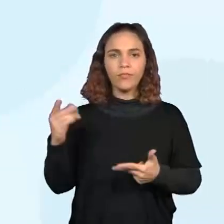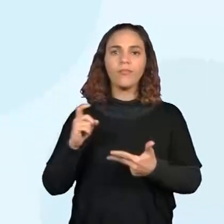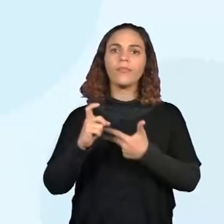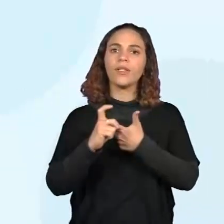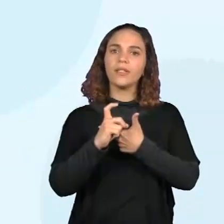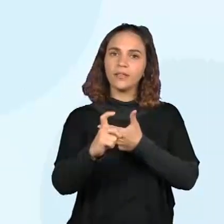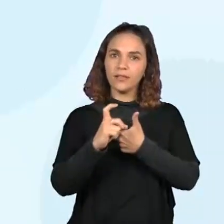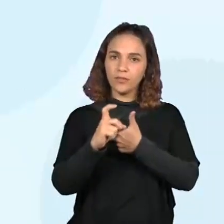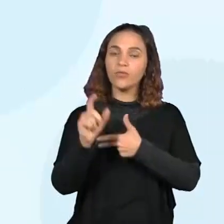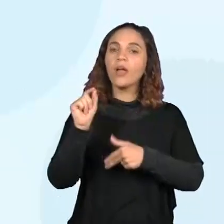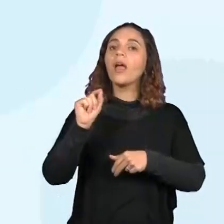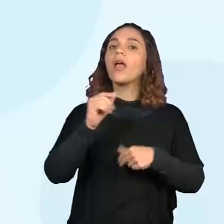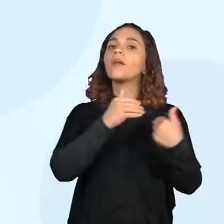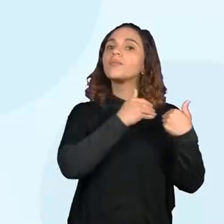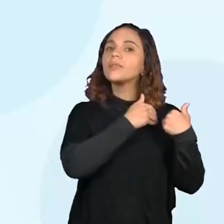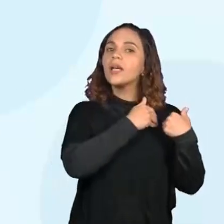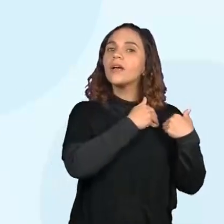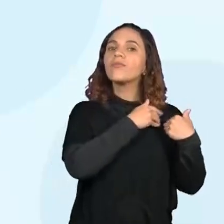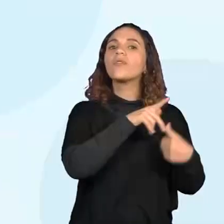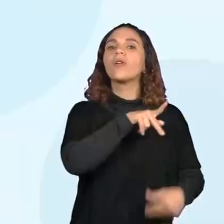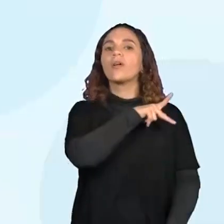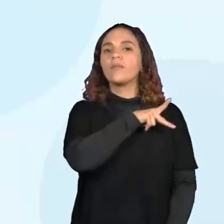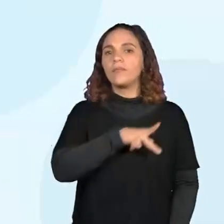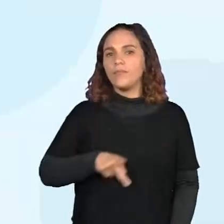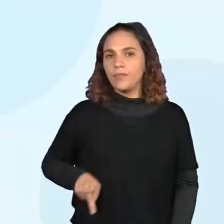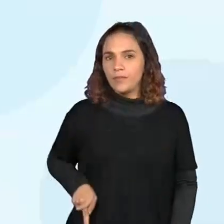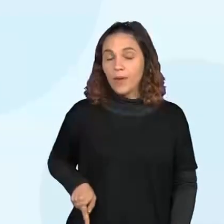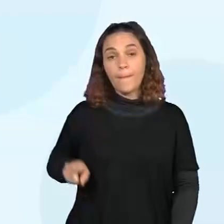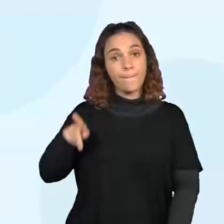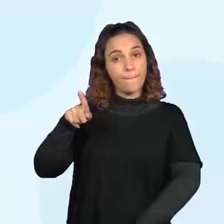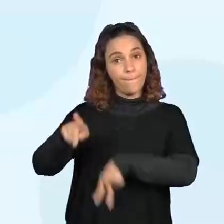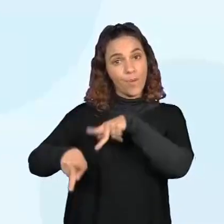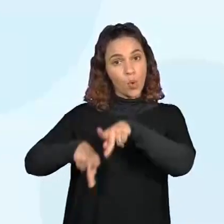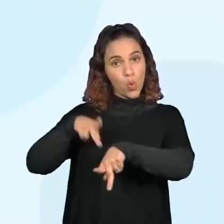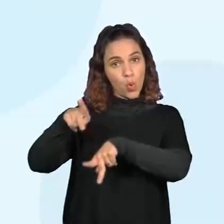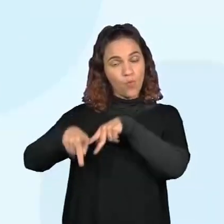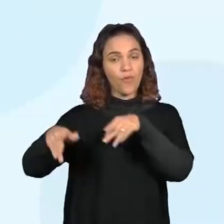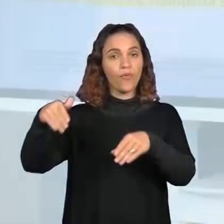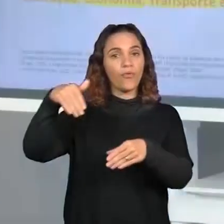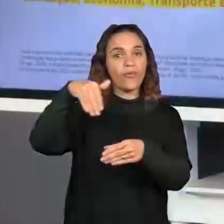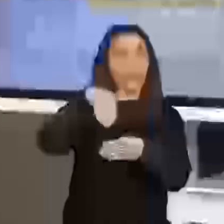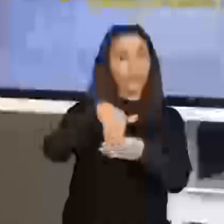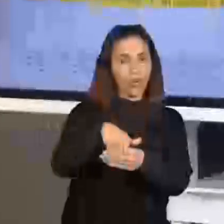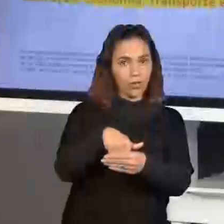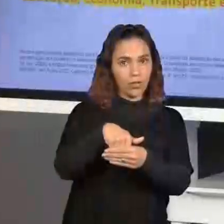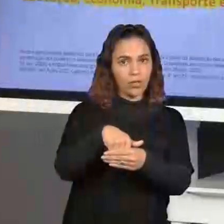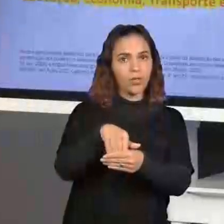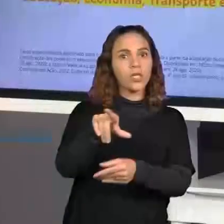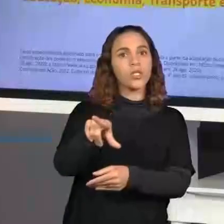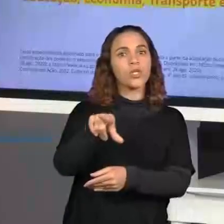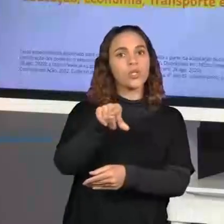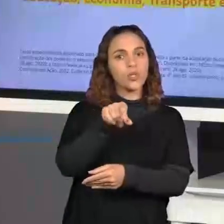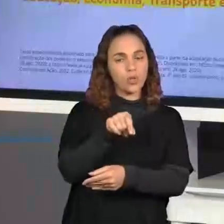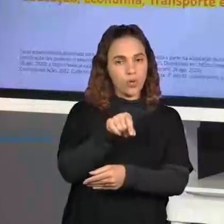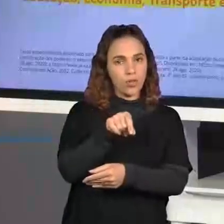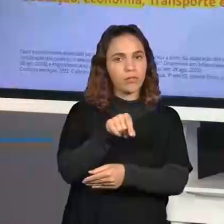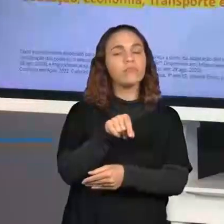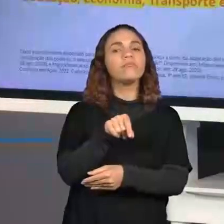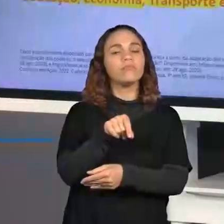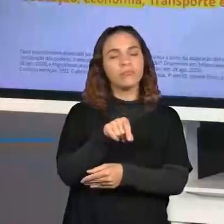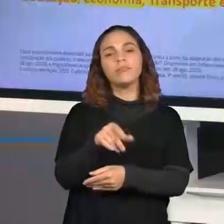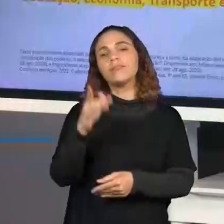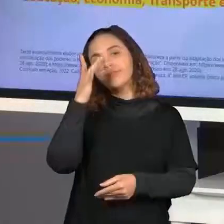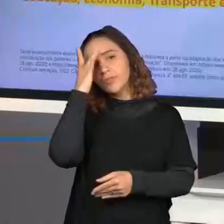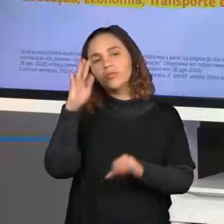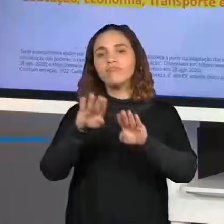é exercido pelo presidente, que é eleito pela população. Então, a população vai no voto direto, vai até as